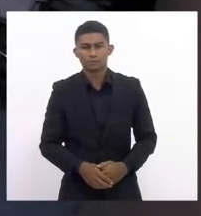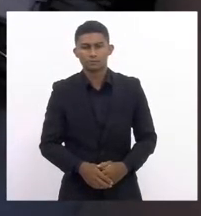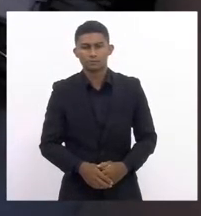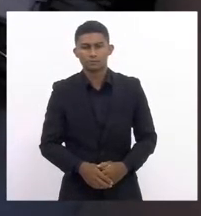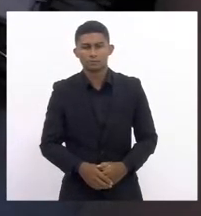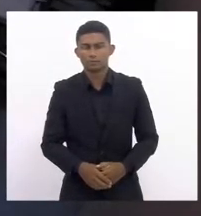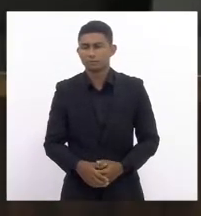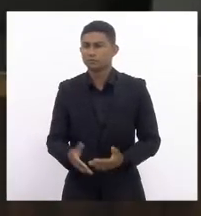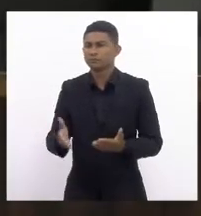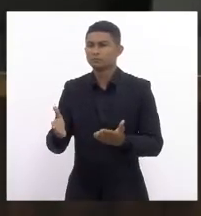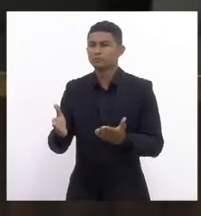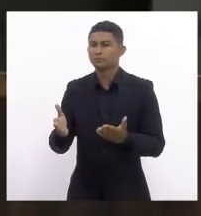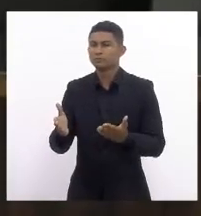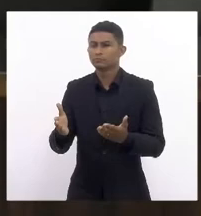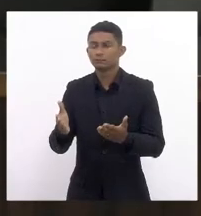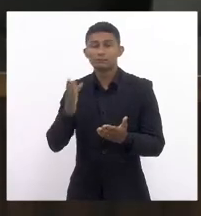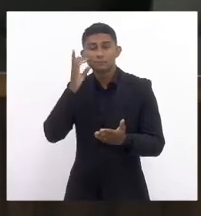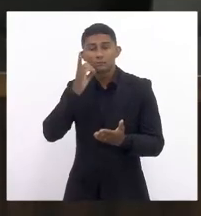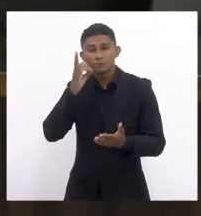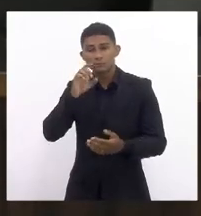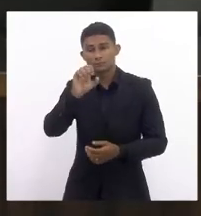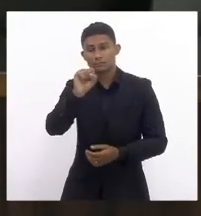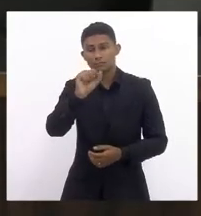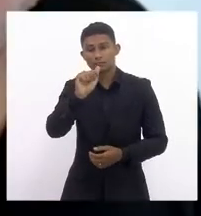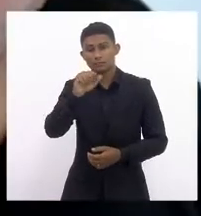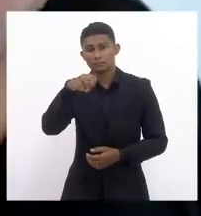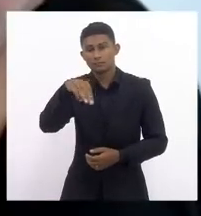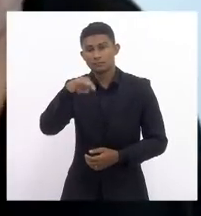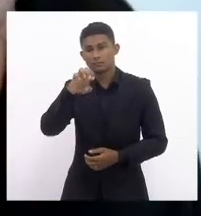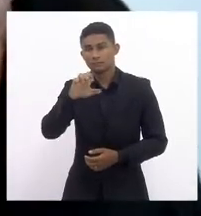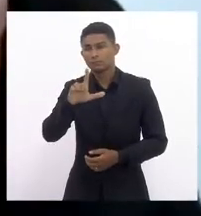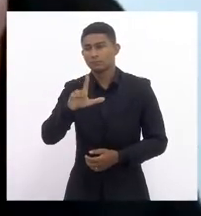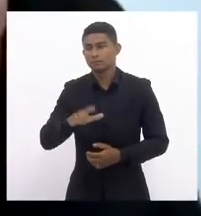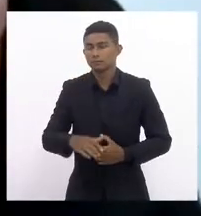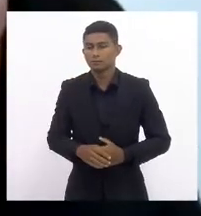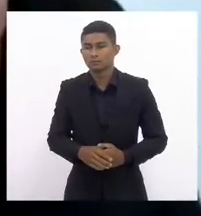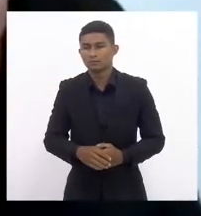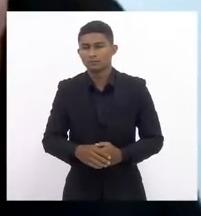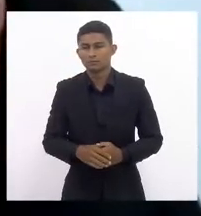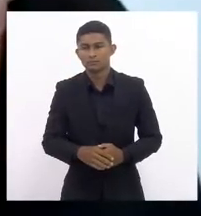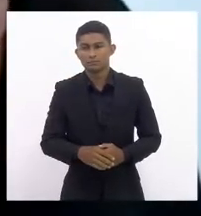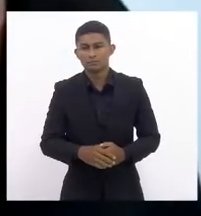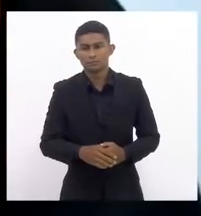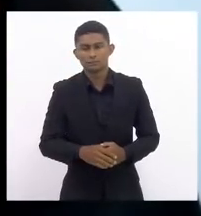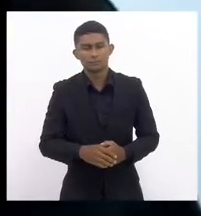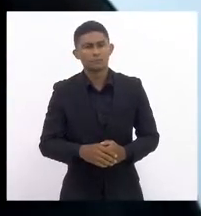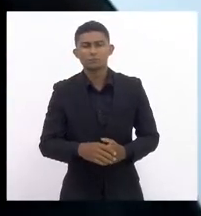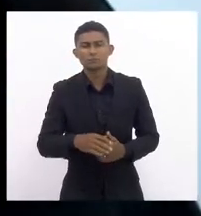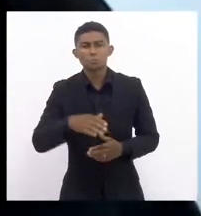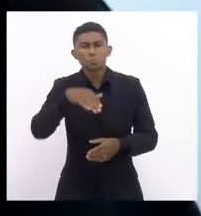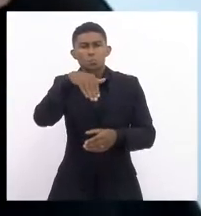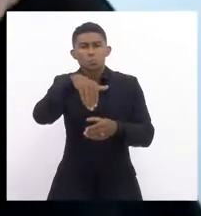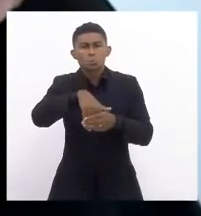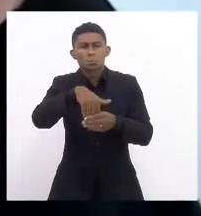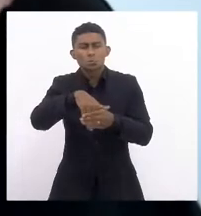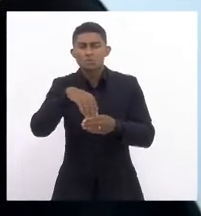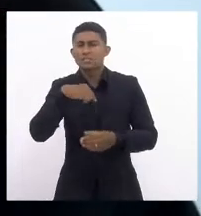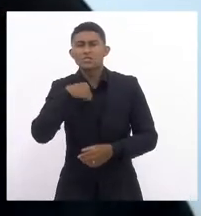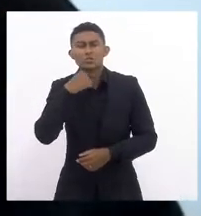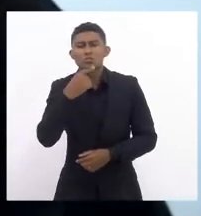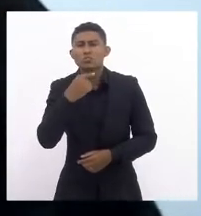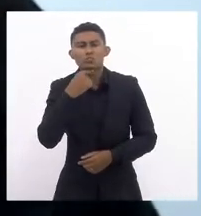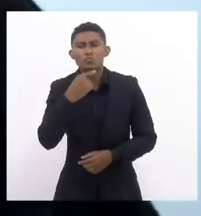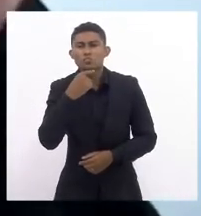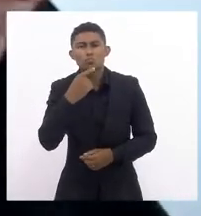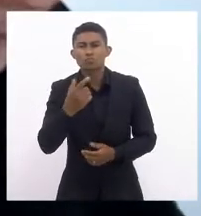Sim, deputado Samuel. Oi. A votação, eu não estou tô conseguindo votar.